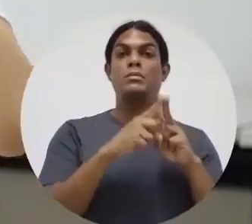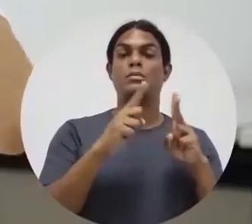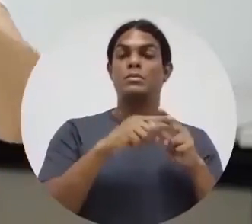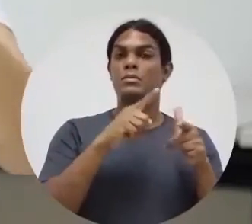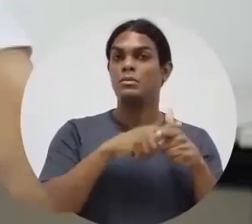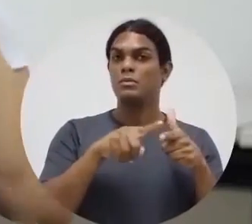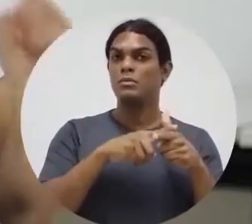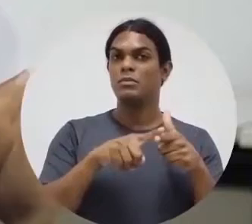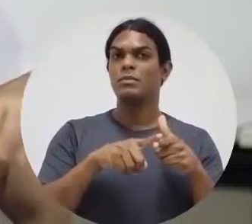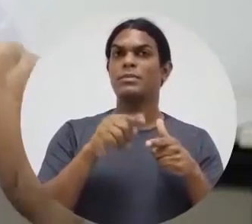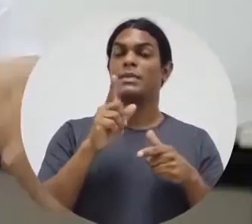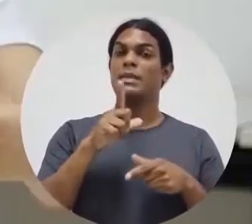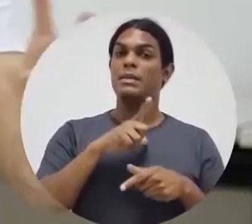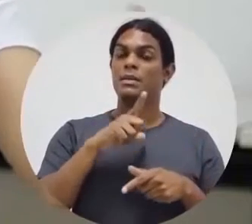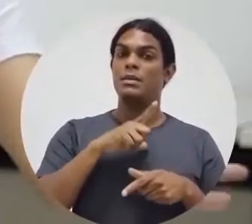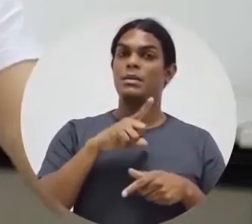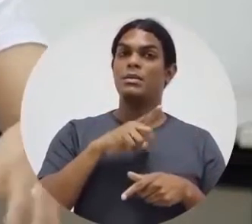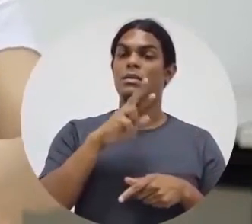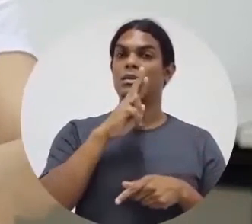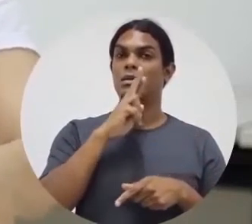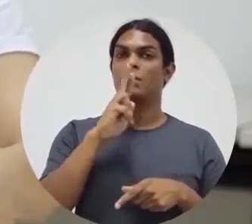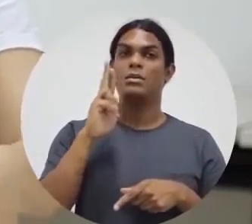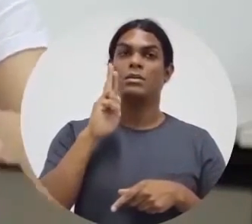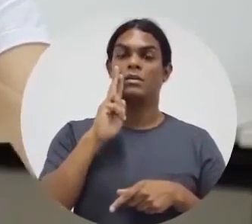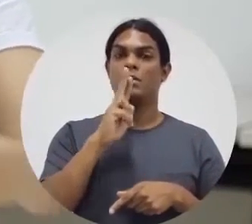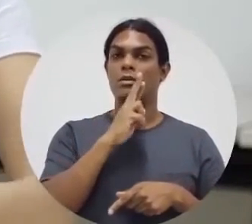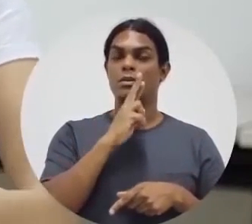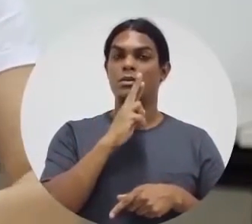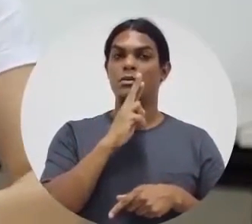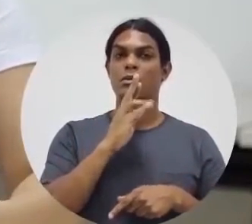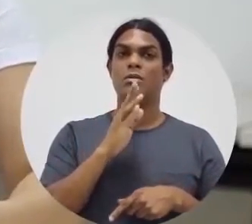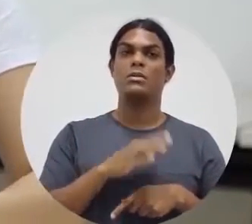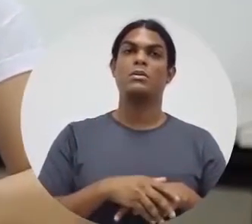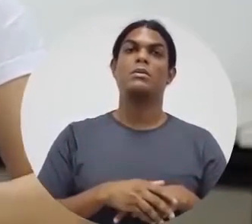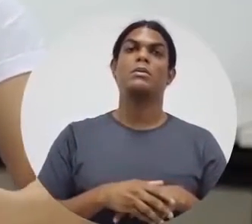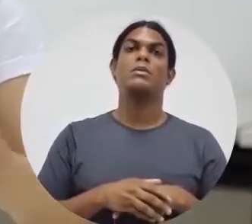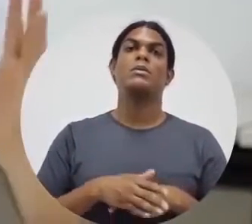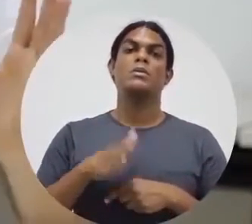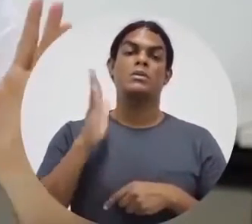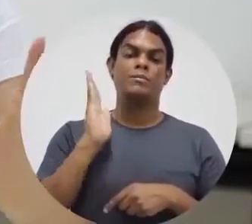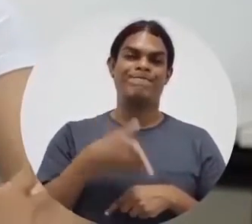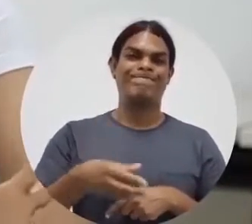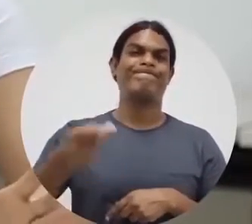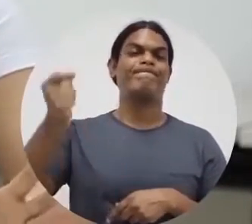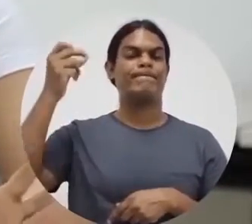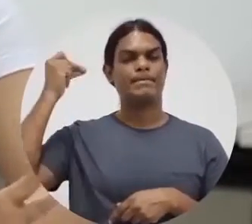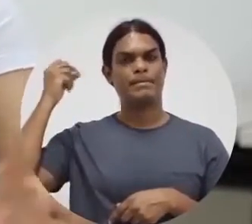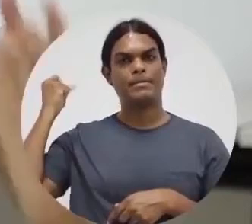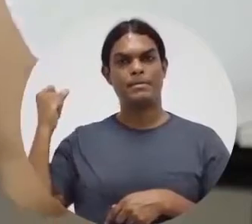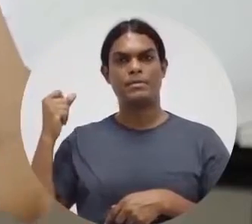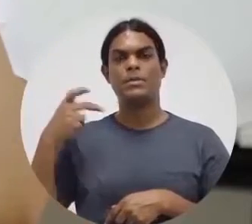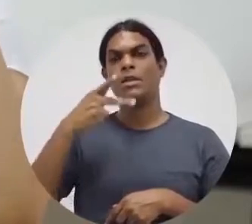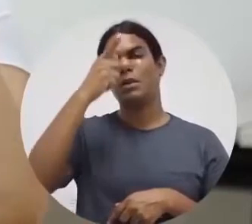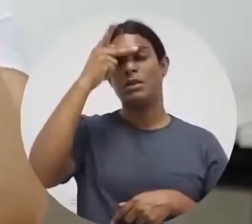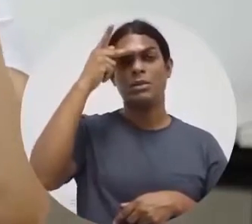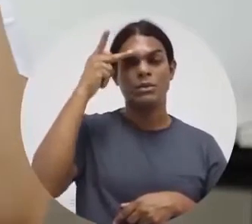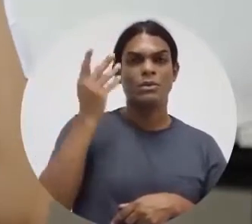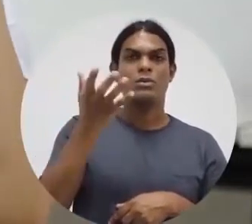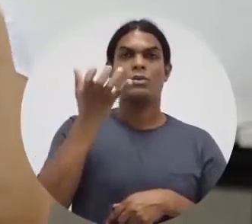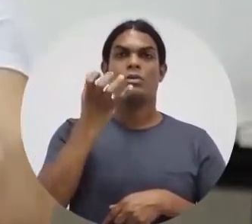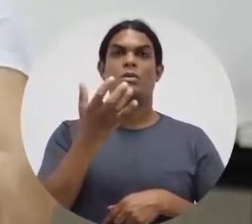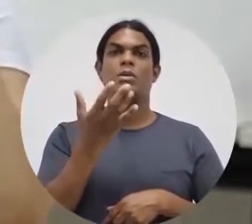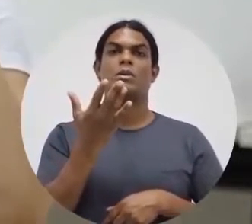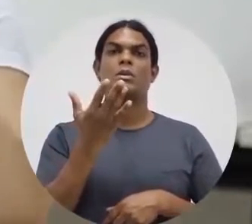importante. Lá em Olinda tem um restaurante local que funciona há muitos anos, em que as